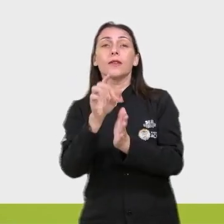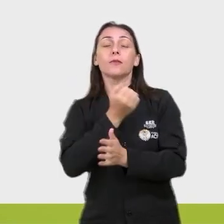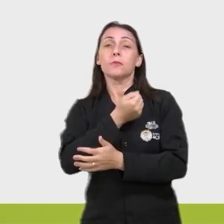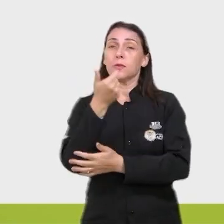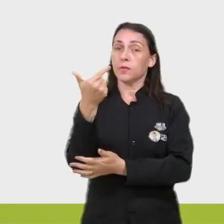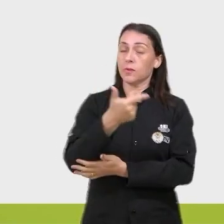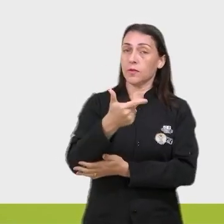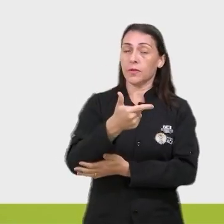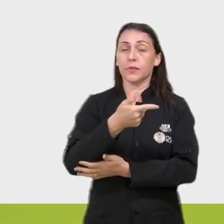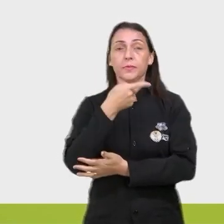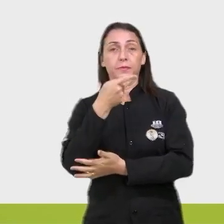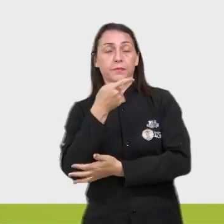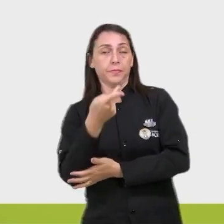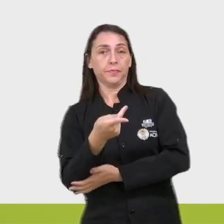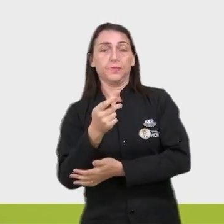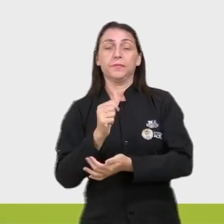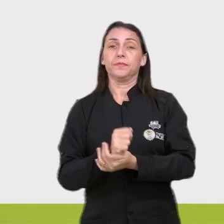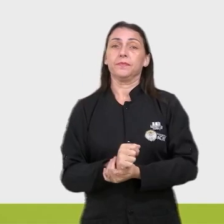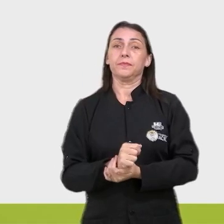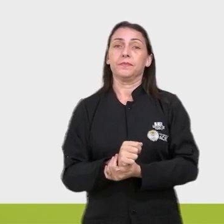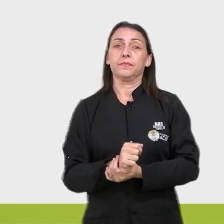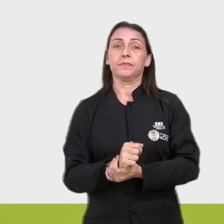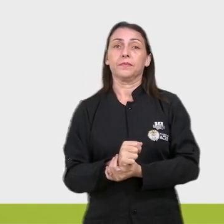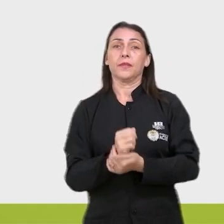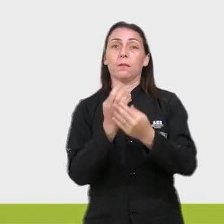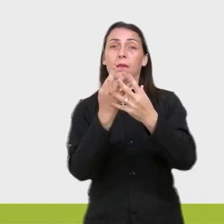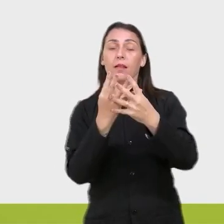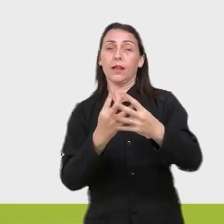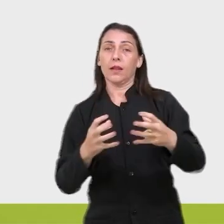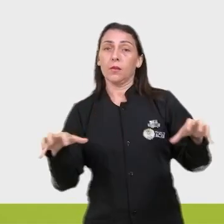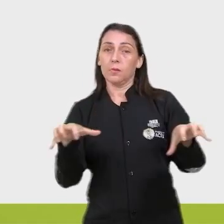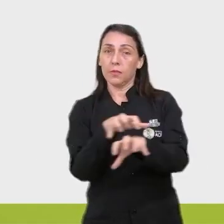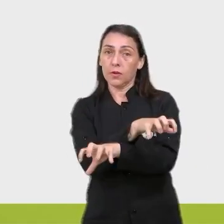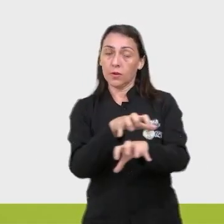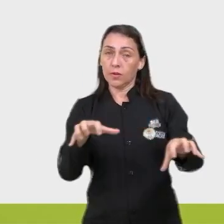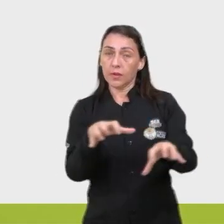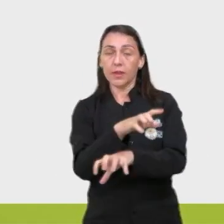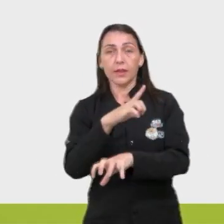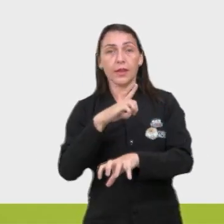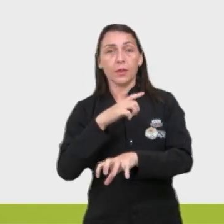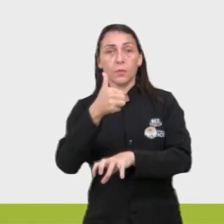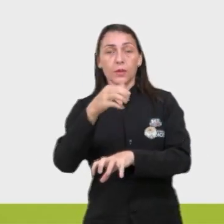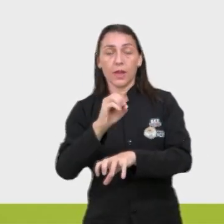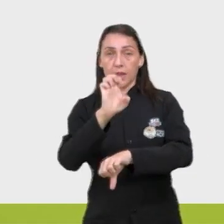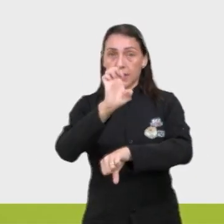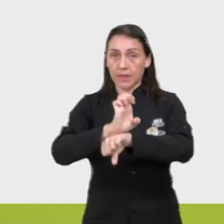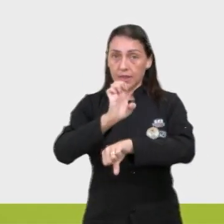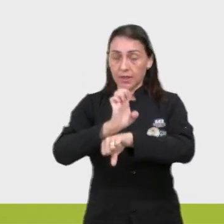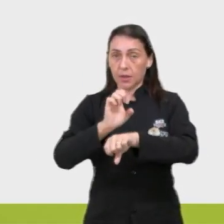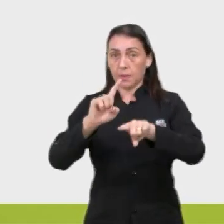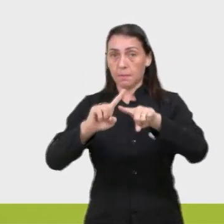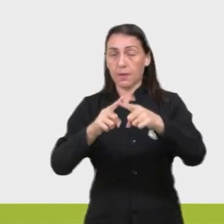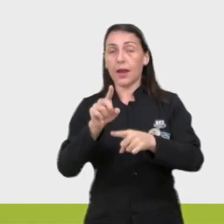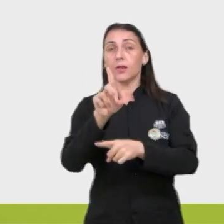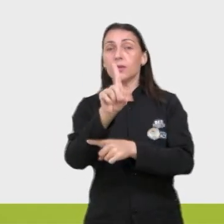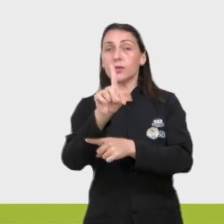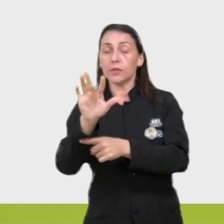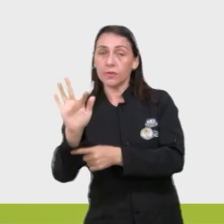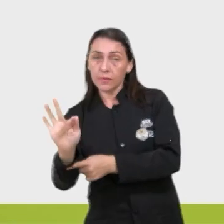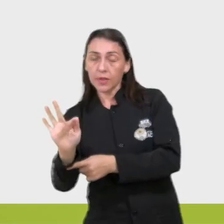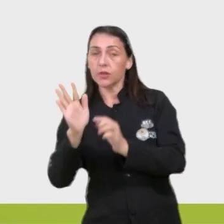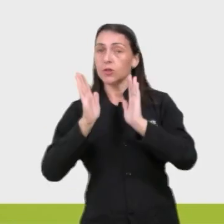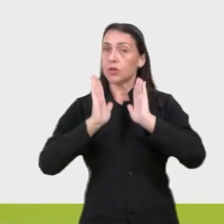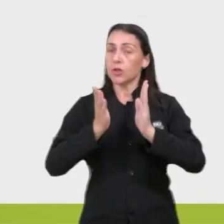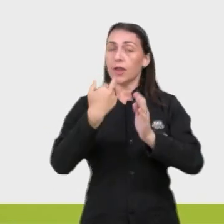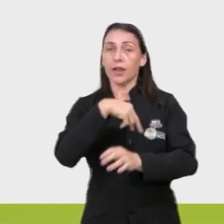que fala o seguinte: a degradação do bioma ocupado por 10 estados, mais o Distrito Federal,